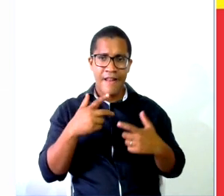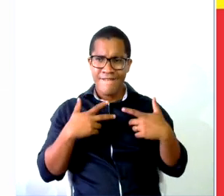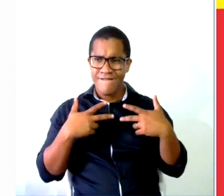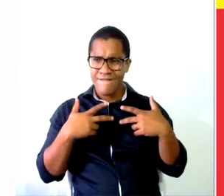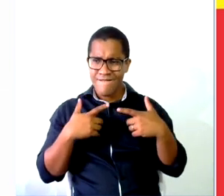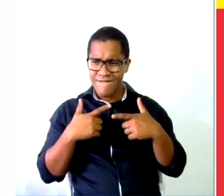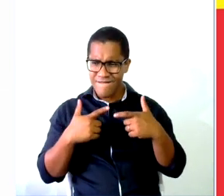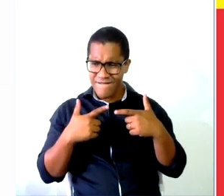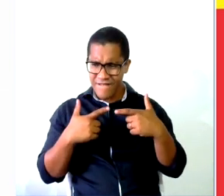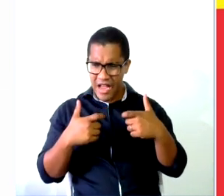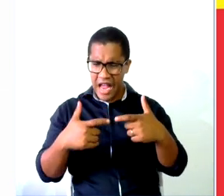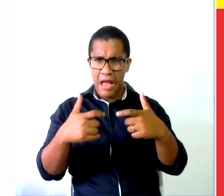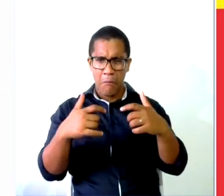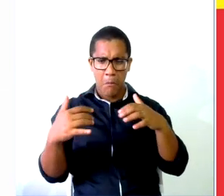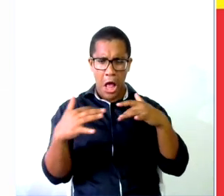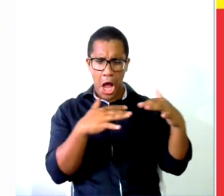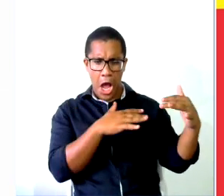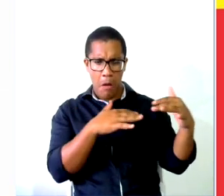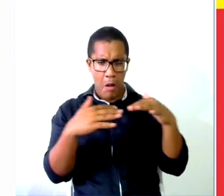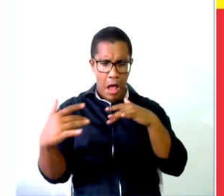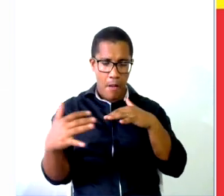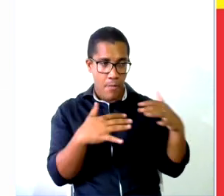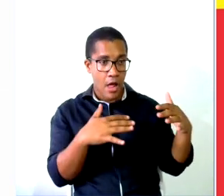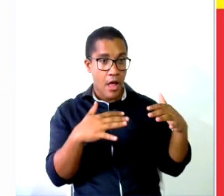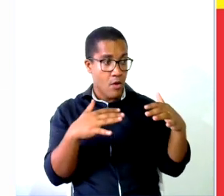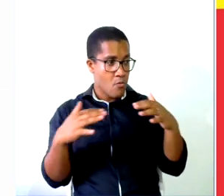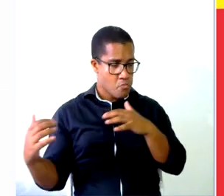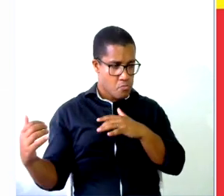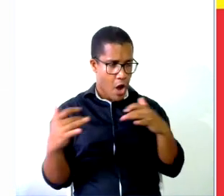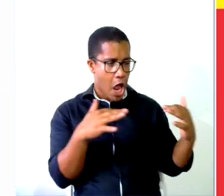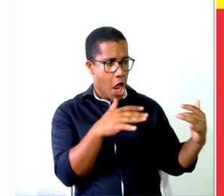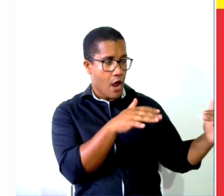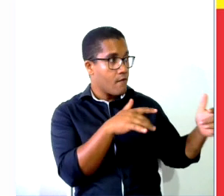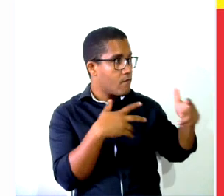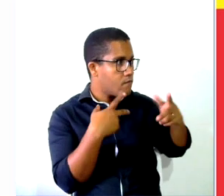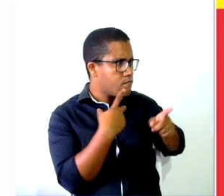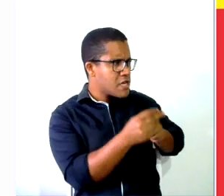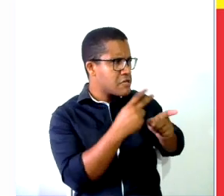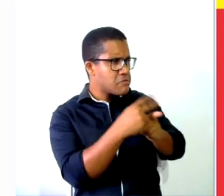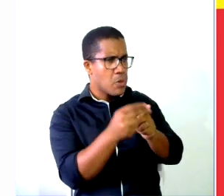romanos antes de ser vencido.